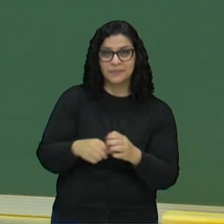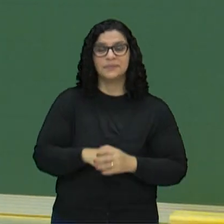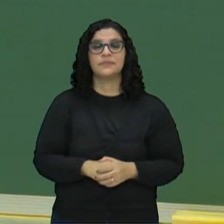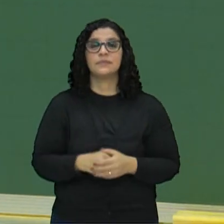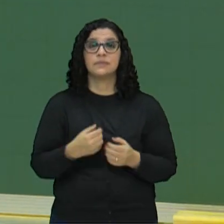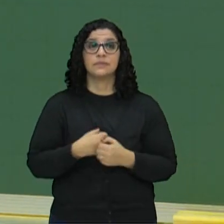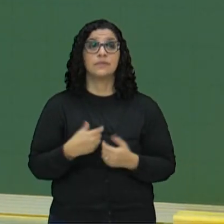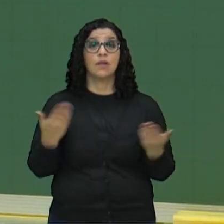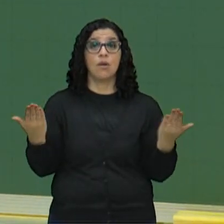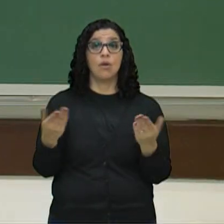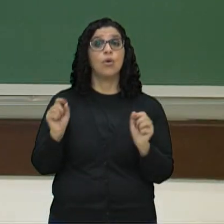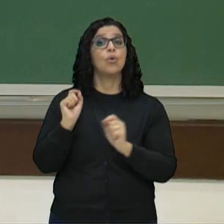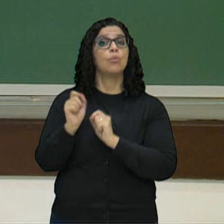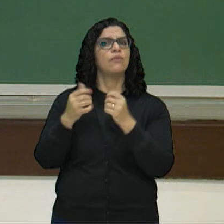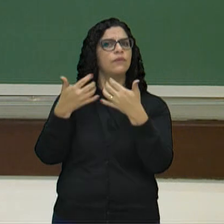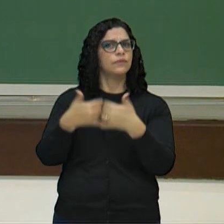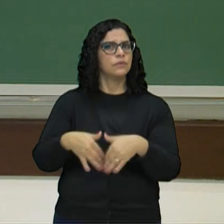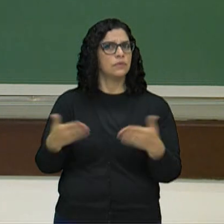né, galera?